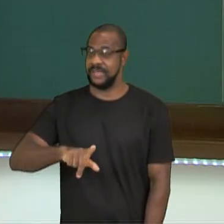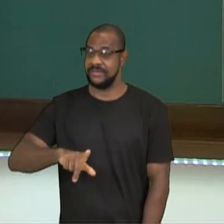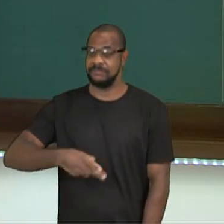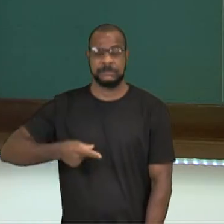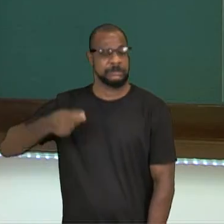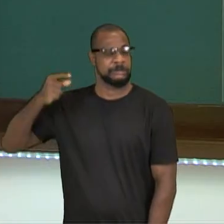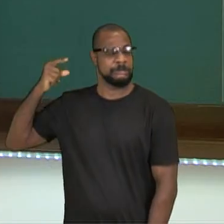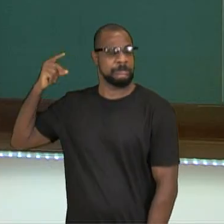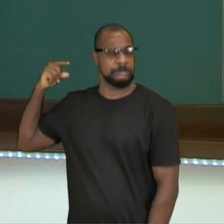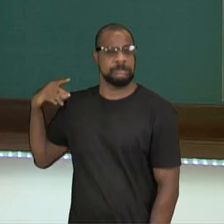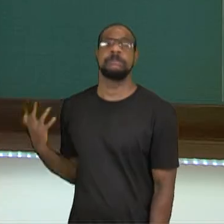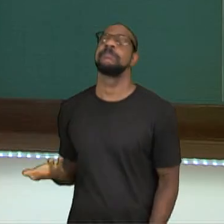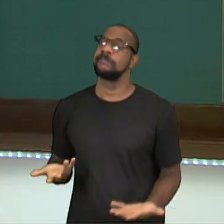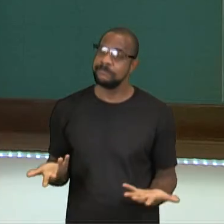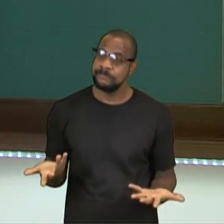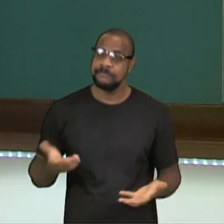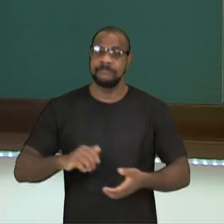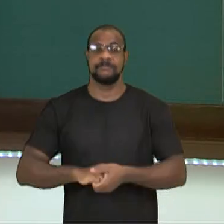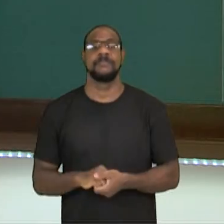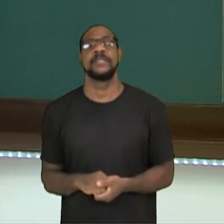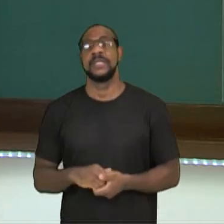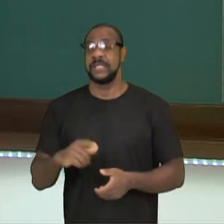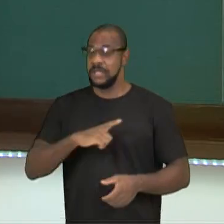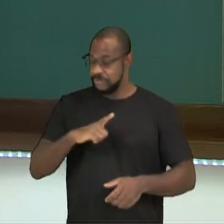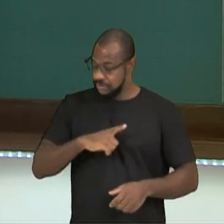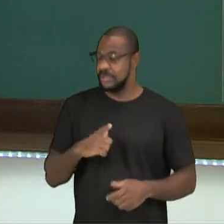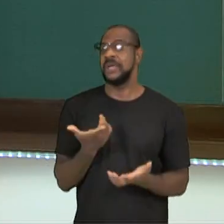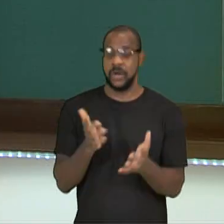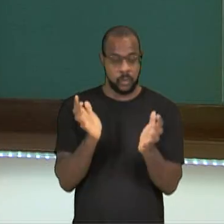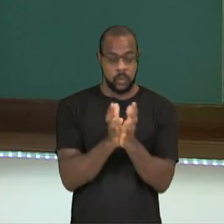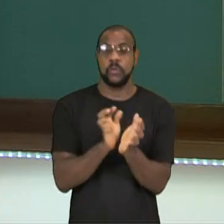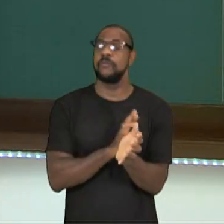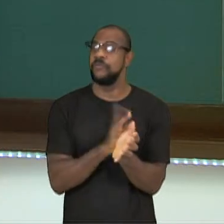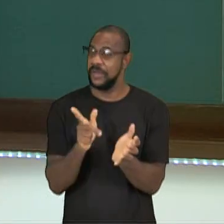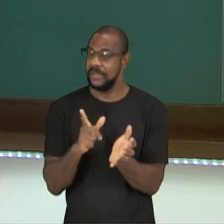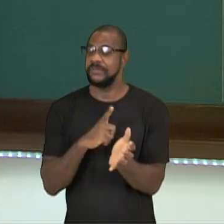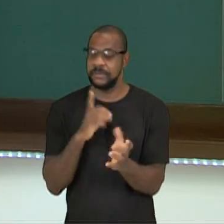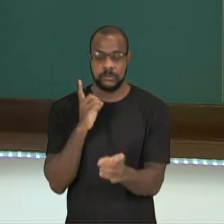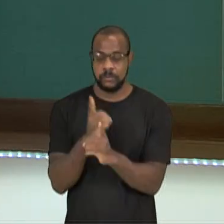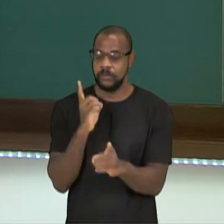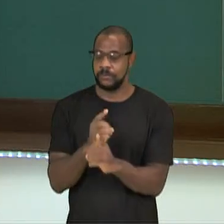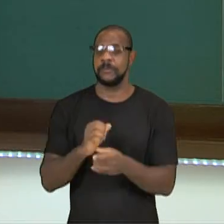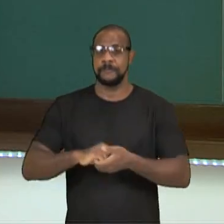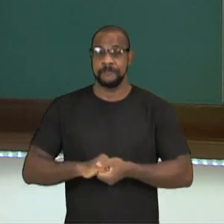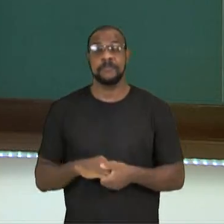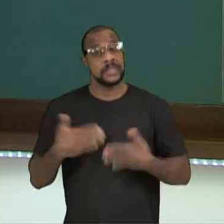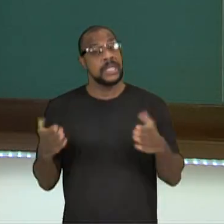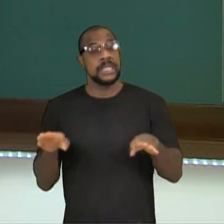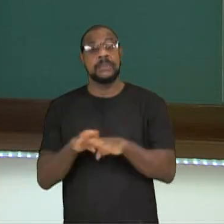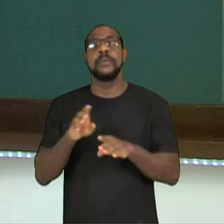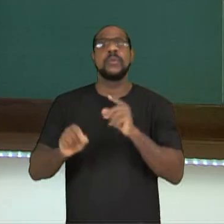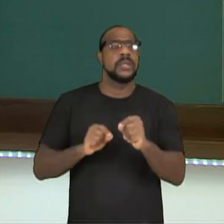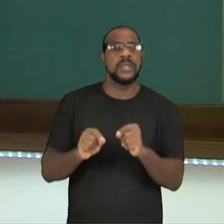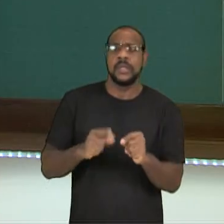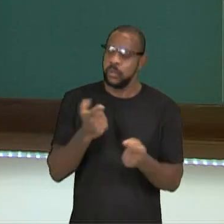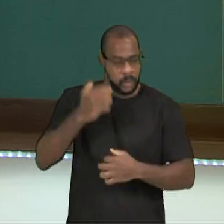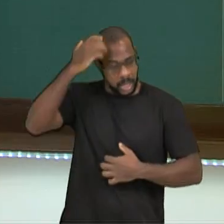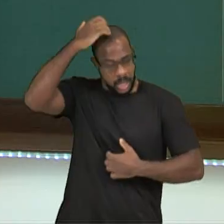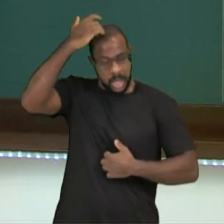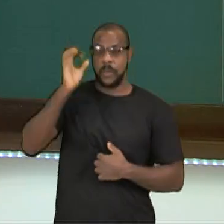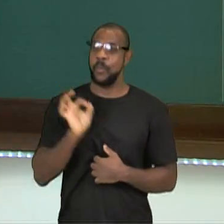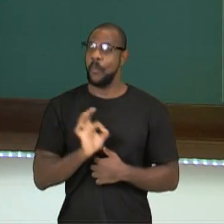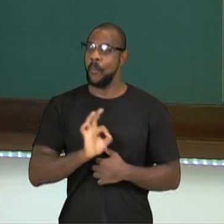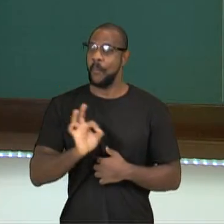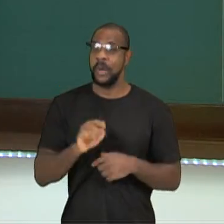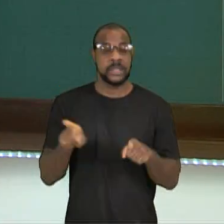Australopithecus e deram o nome de Ardipithecus ou Erdipithecus, depende da forma de tradução. Também não é um macaco, mas também